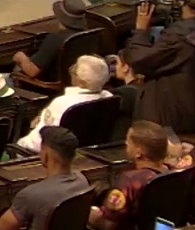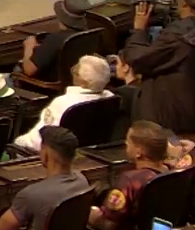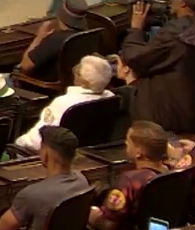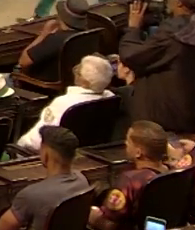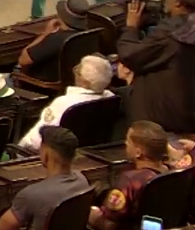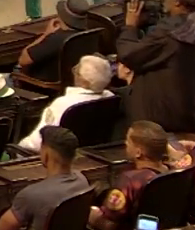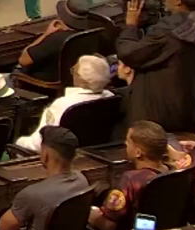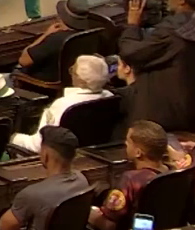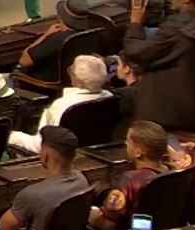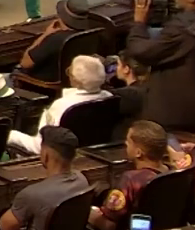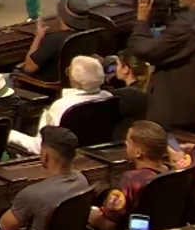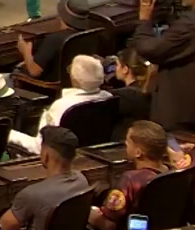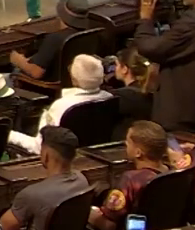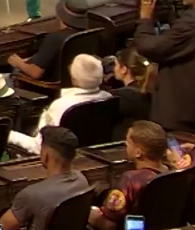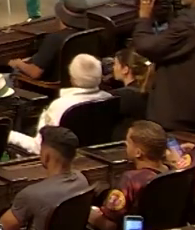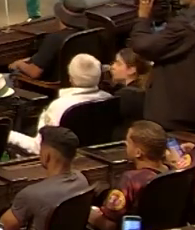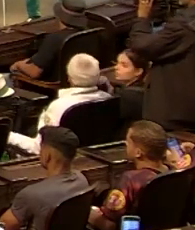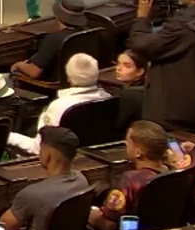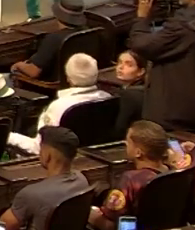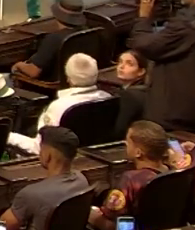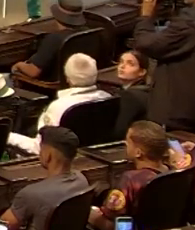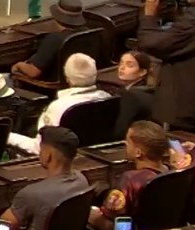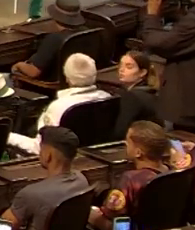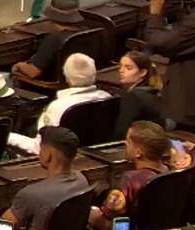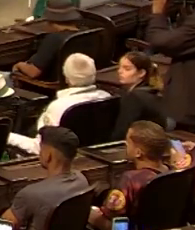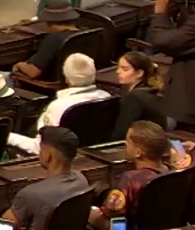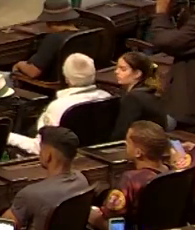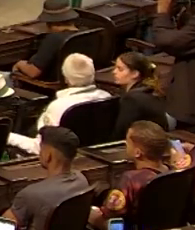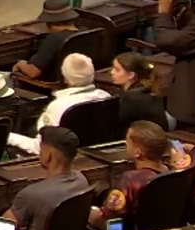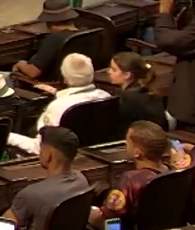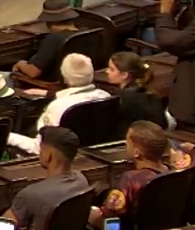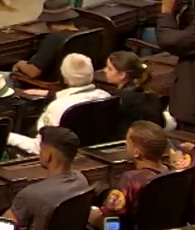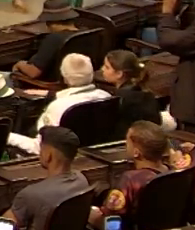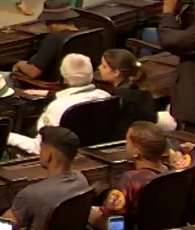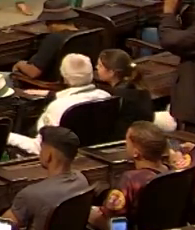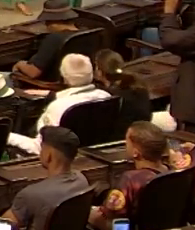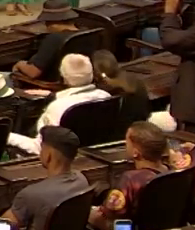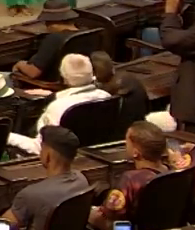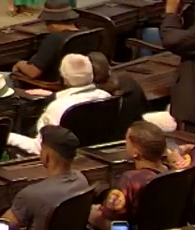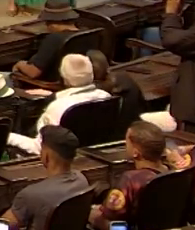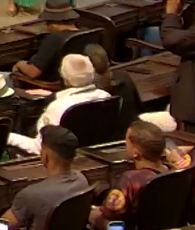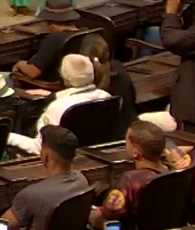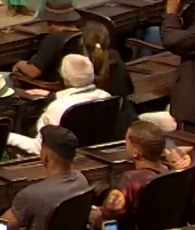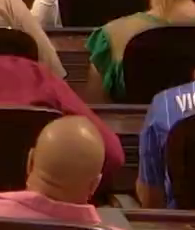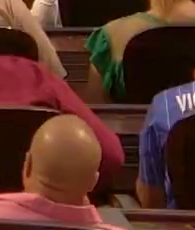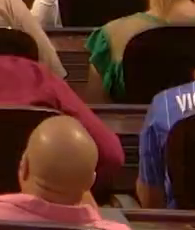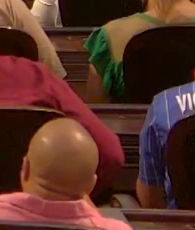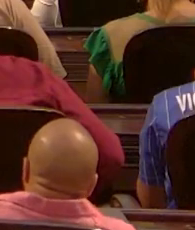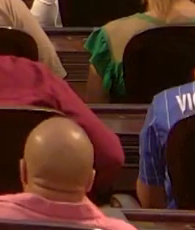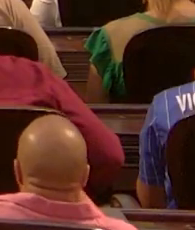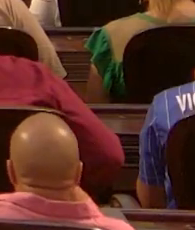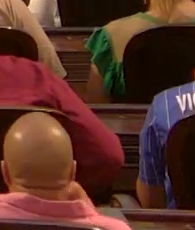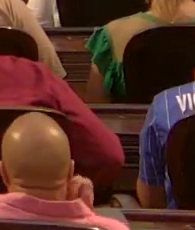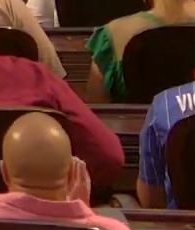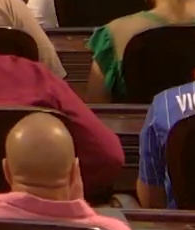com sabedoria, eu sou a decisão, Jalaiá, confluir e